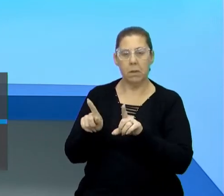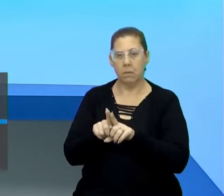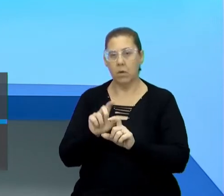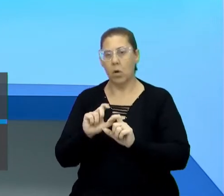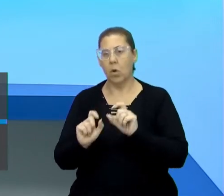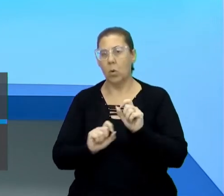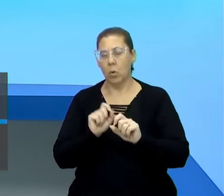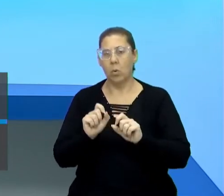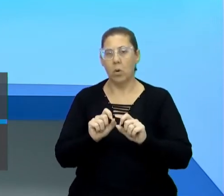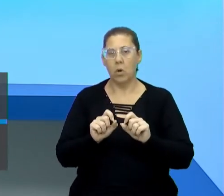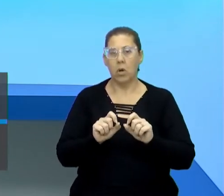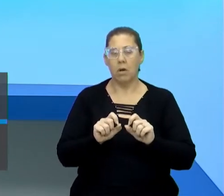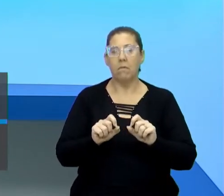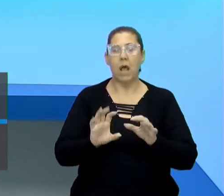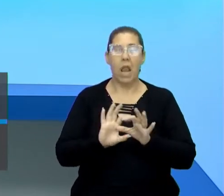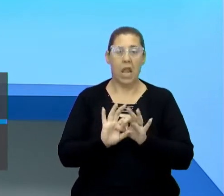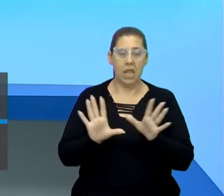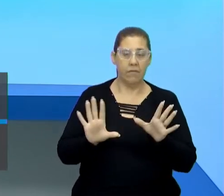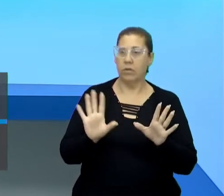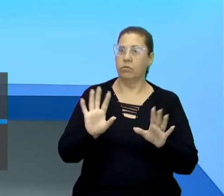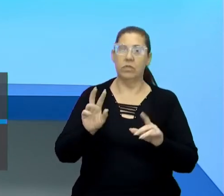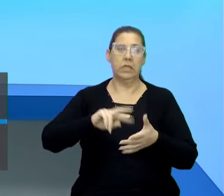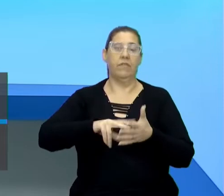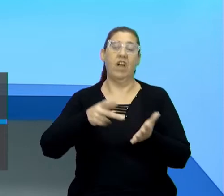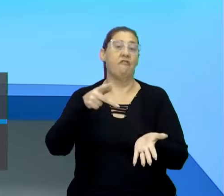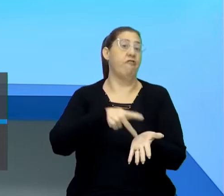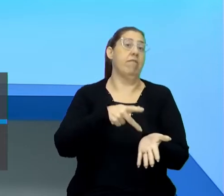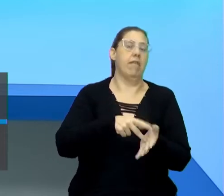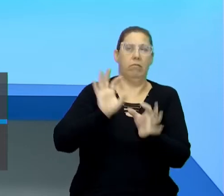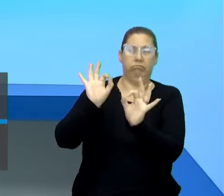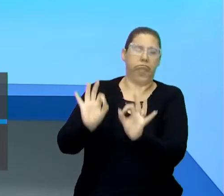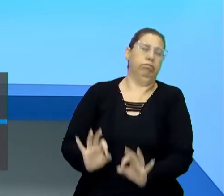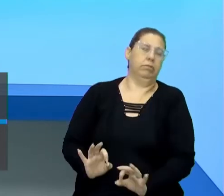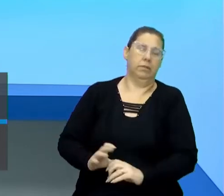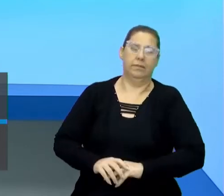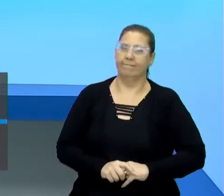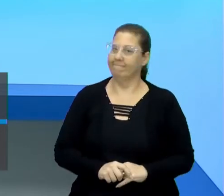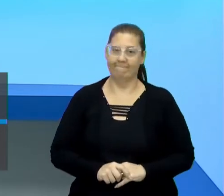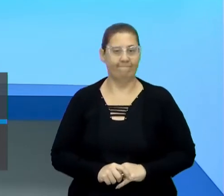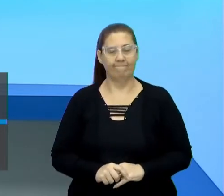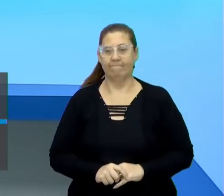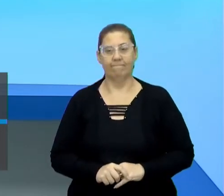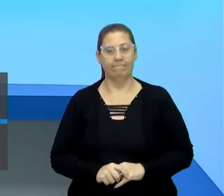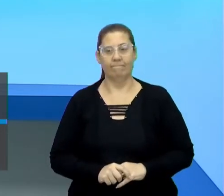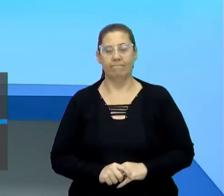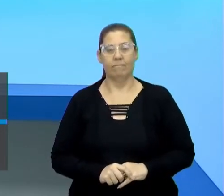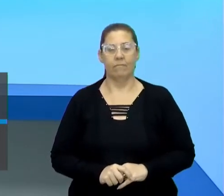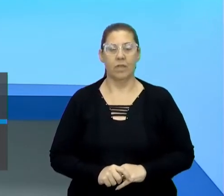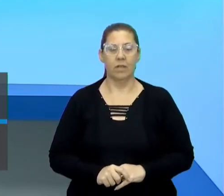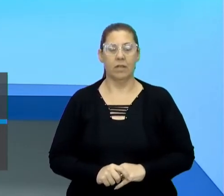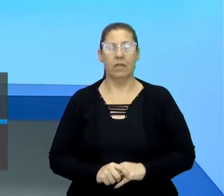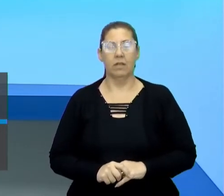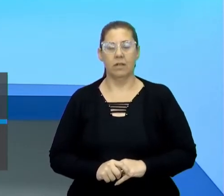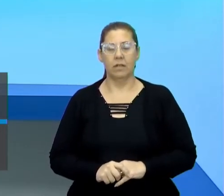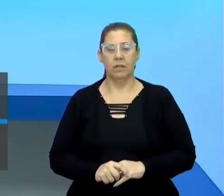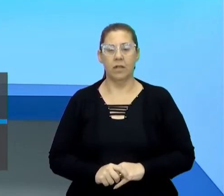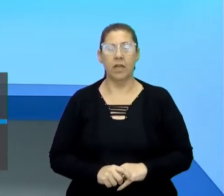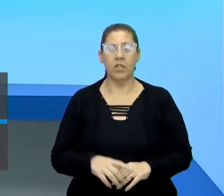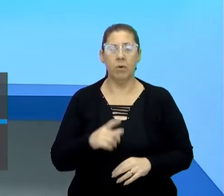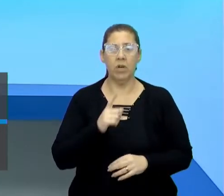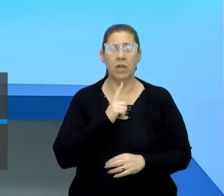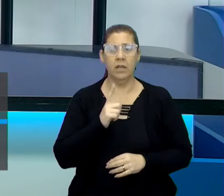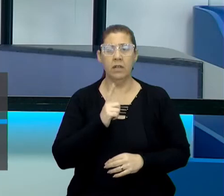ser livre não quer dizer que ela é verdadeira, que ela é honesta, que ela é a primazia, né? Sim, da, tem